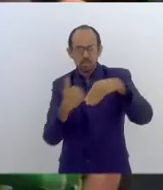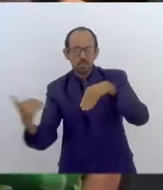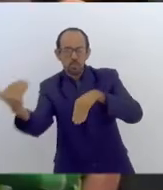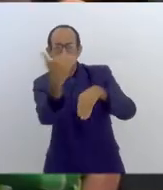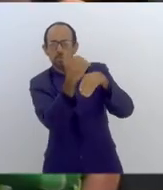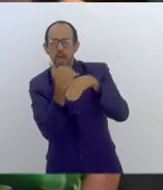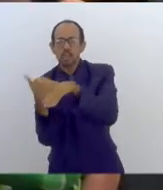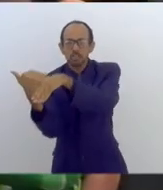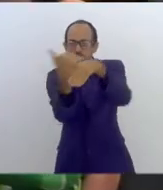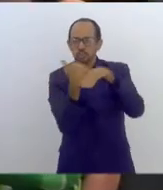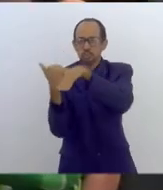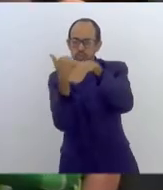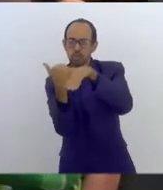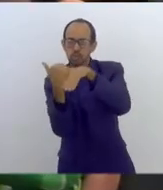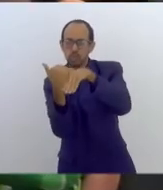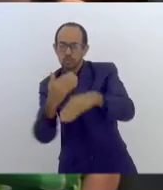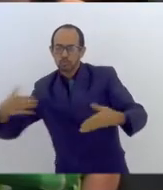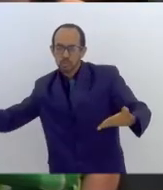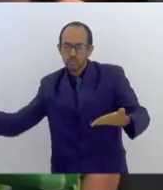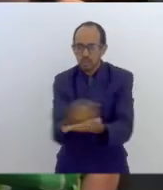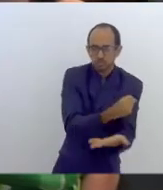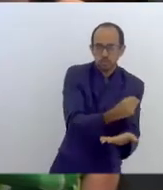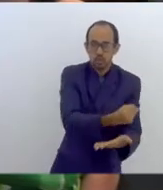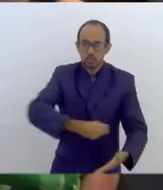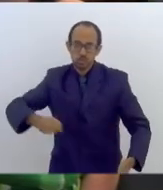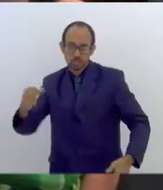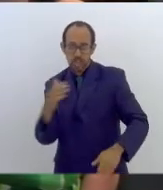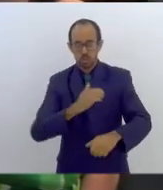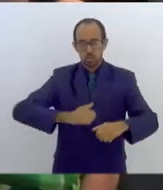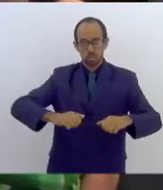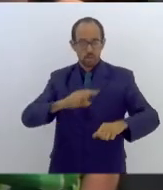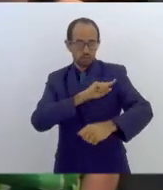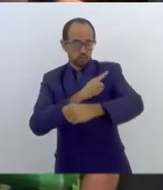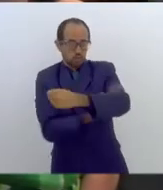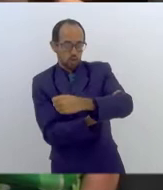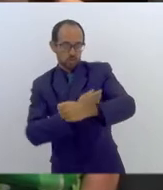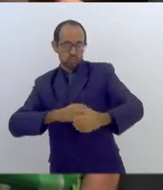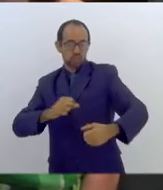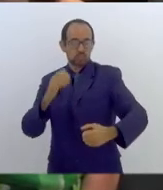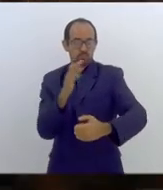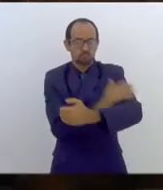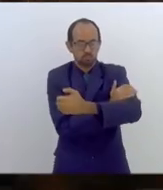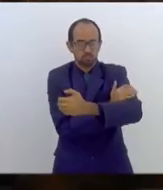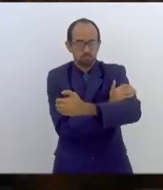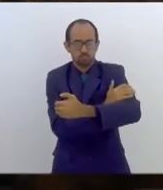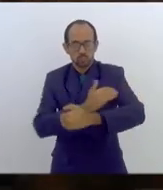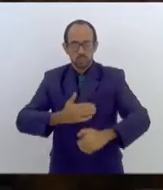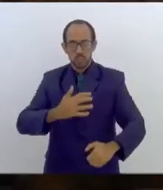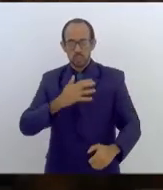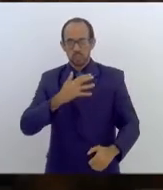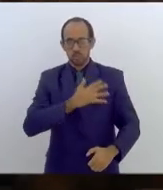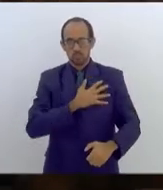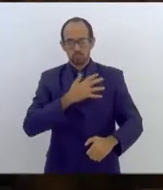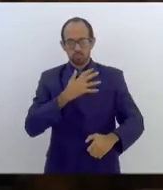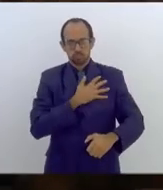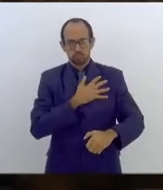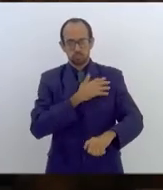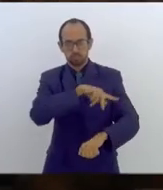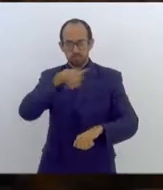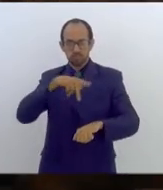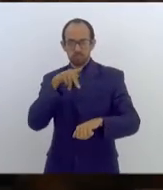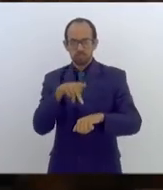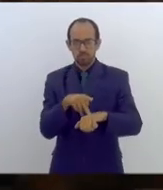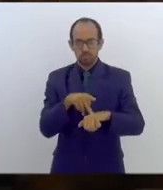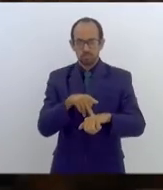dessa igualdade conseguimos conquistar com o braço forte em que eu sei